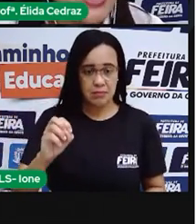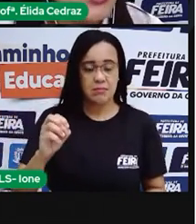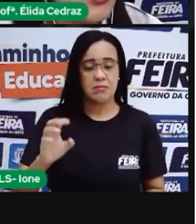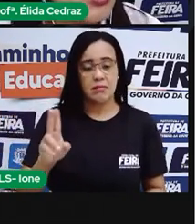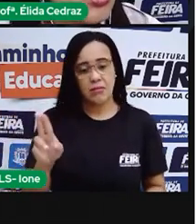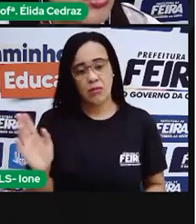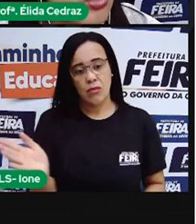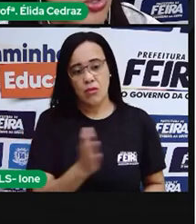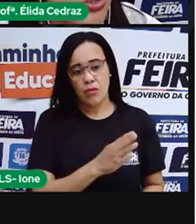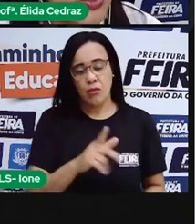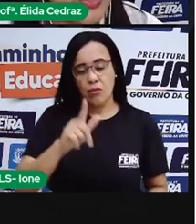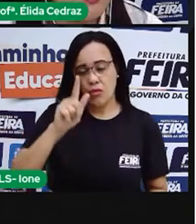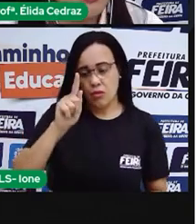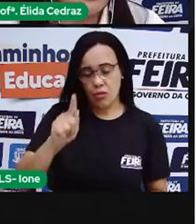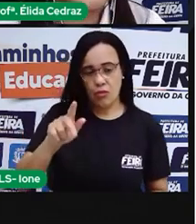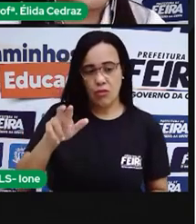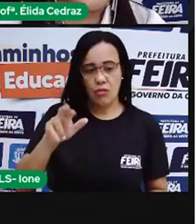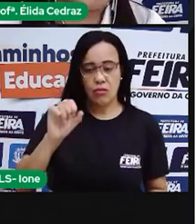vassoura,